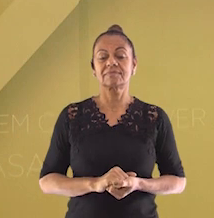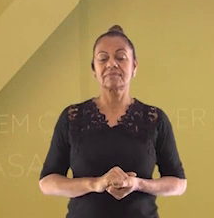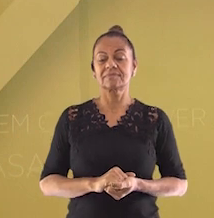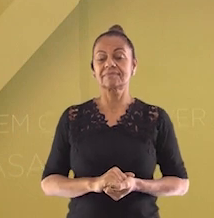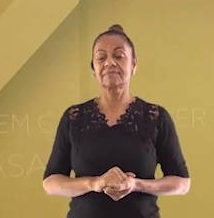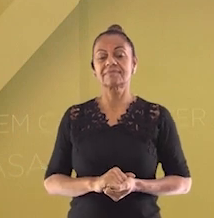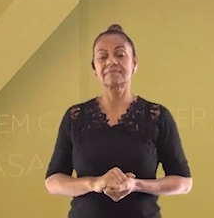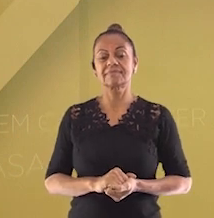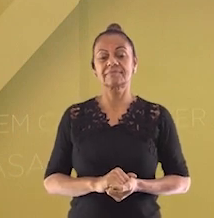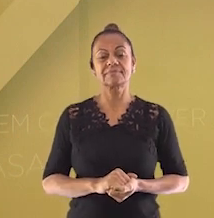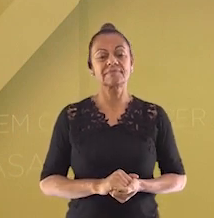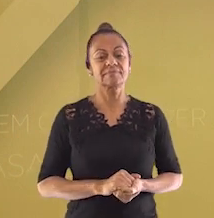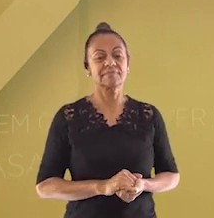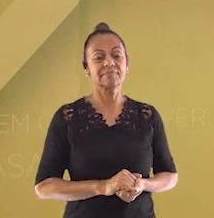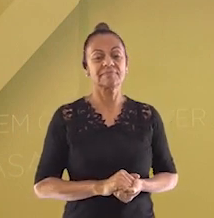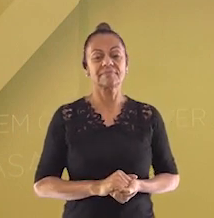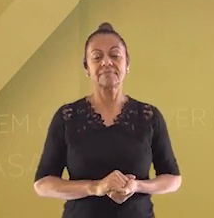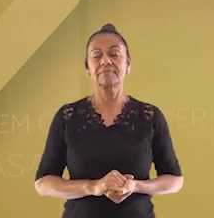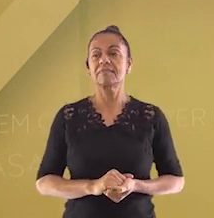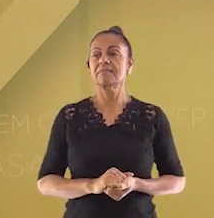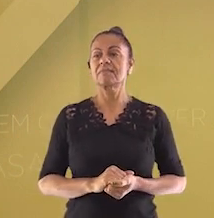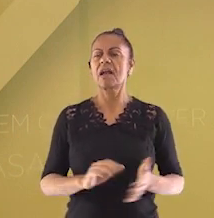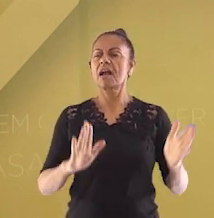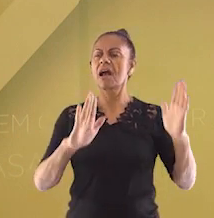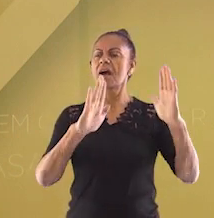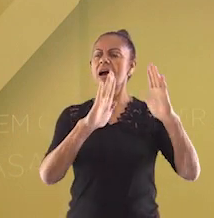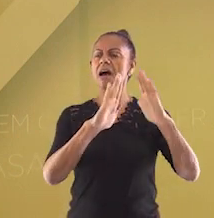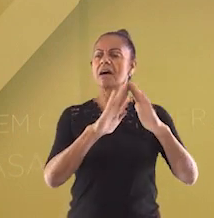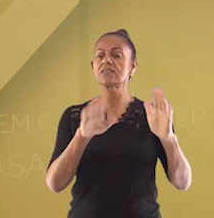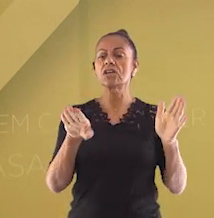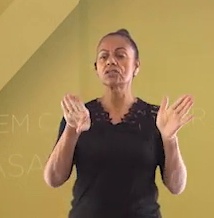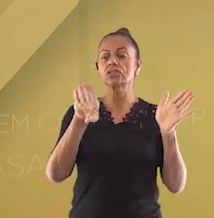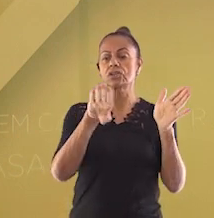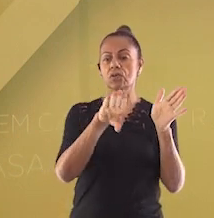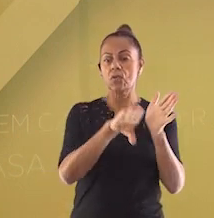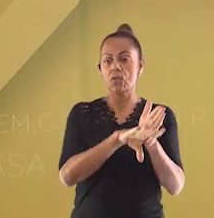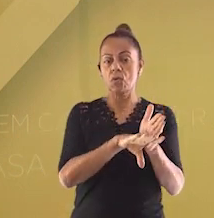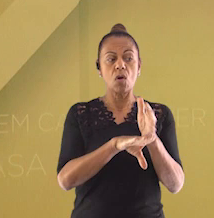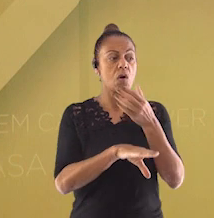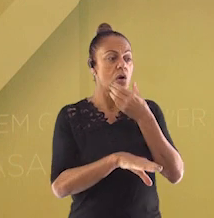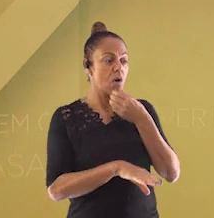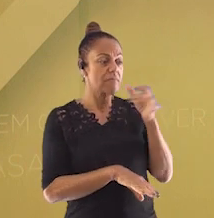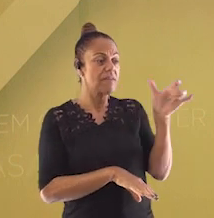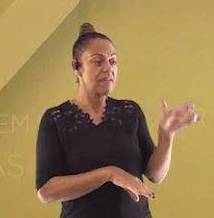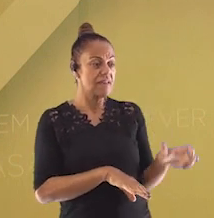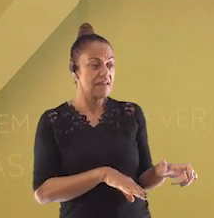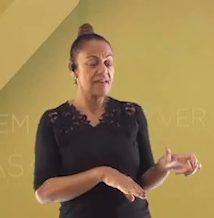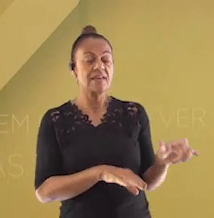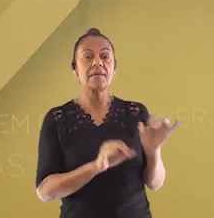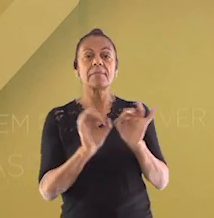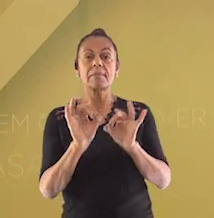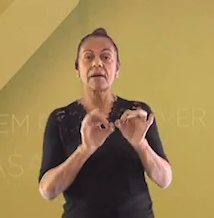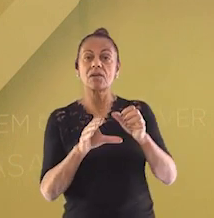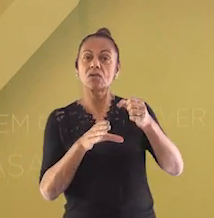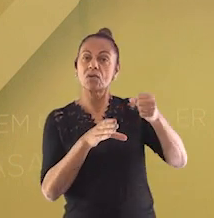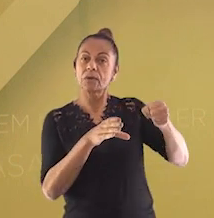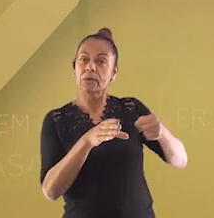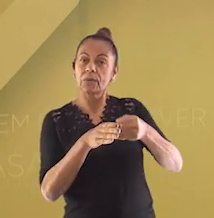mês passado ao chegar em casa John cozinhou para Sofia John